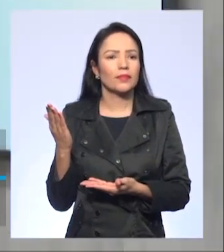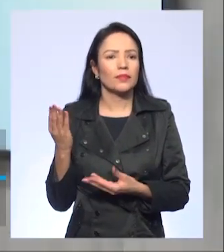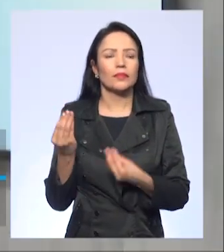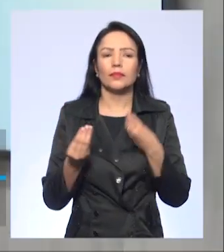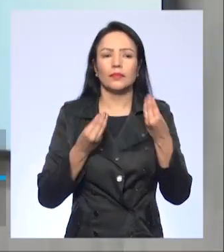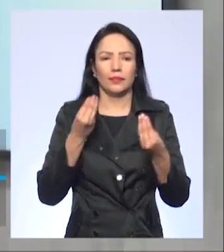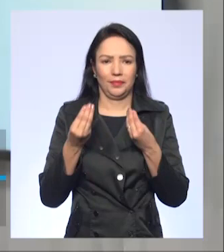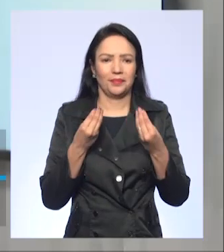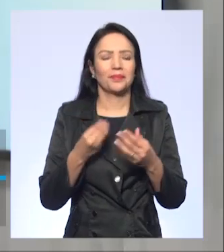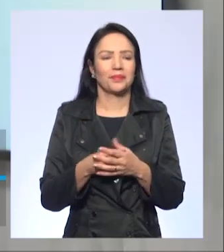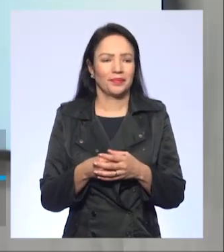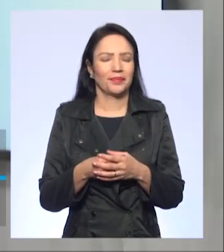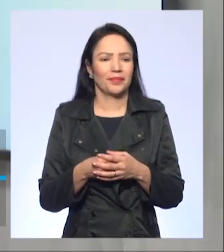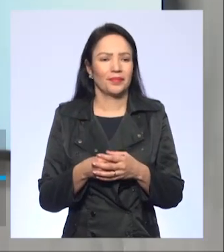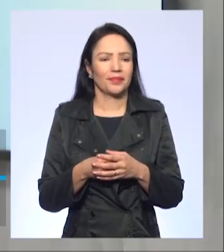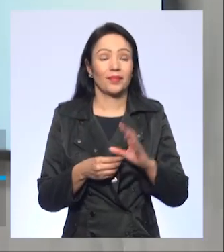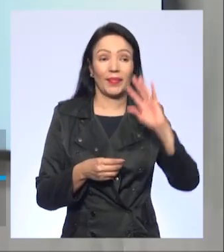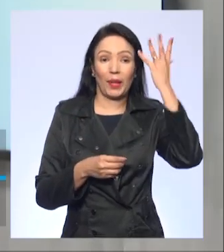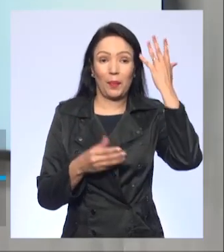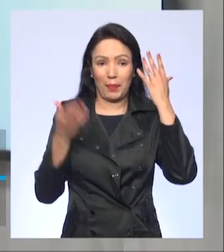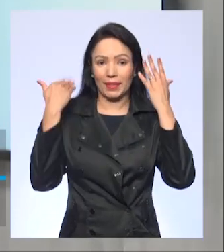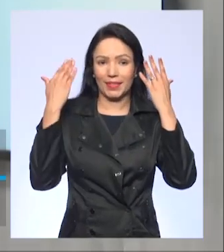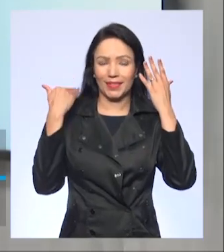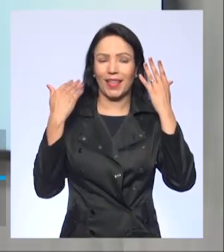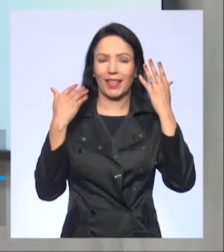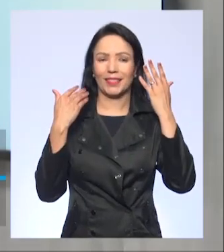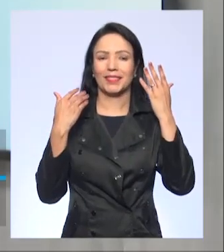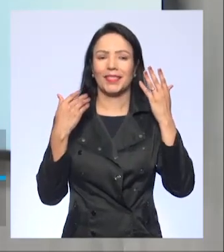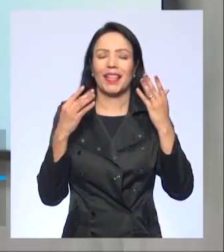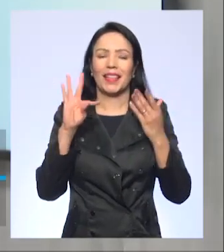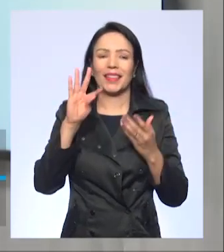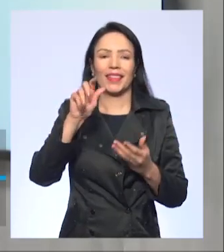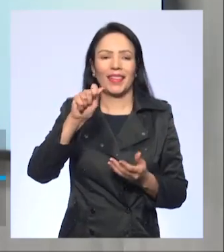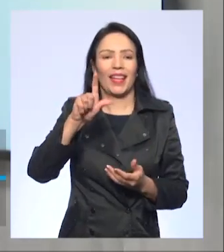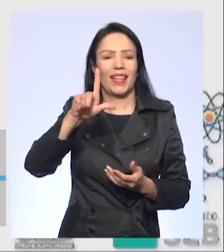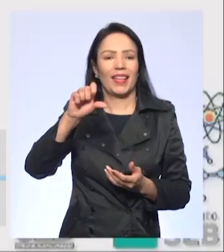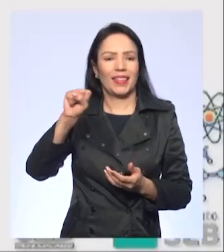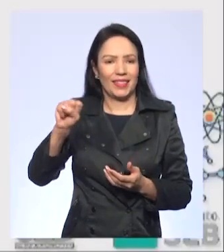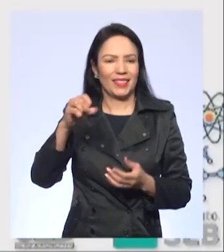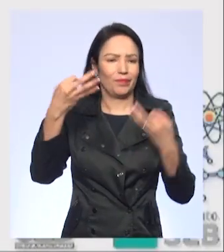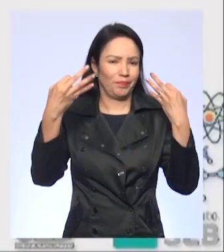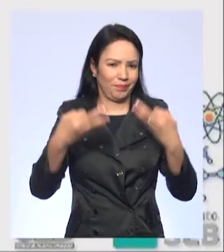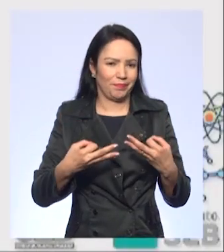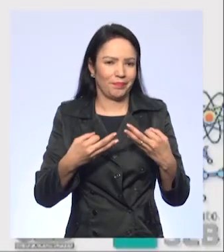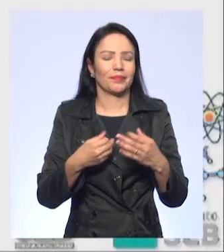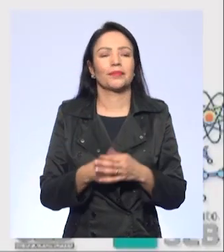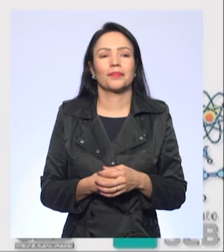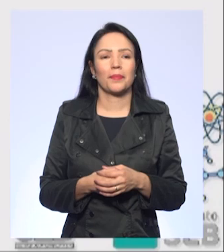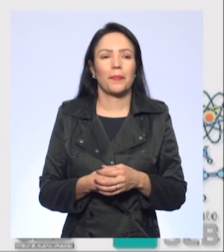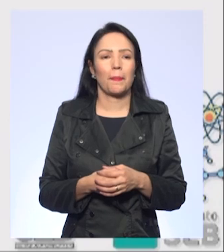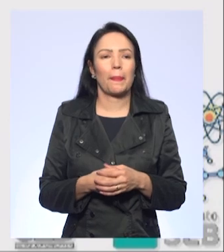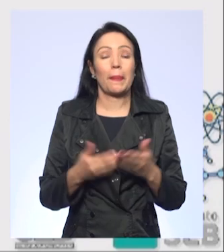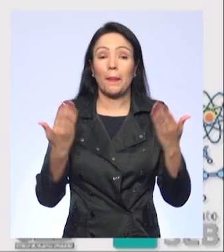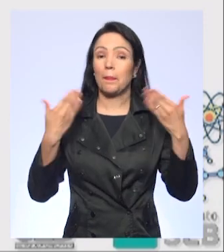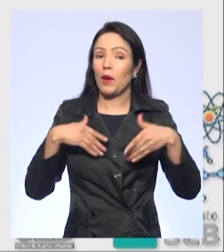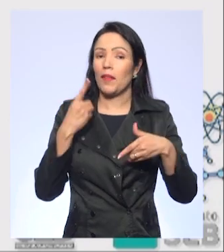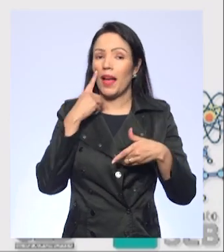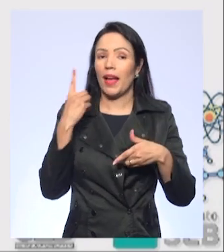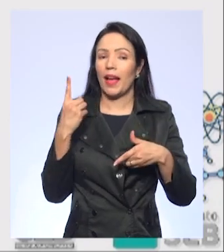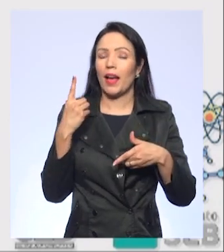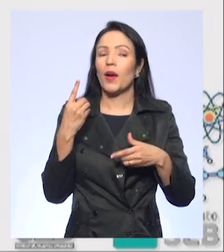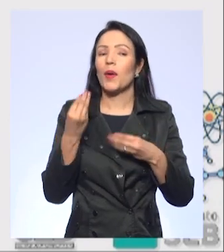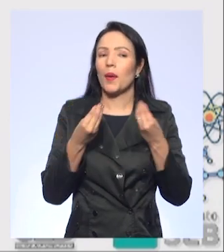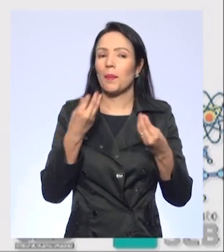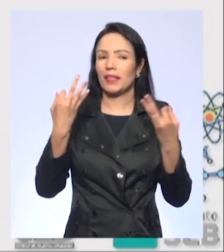de situação para mostrar que o Tales tinha razão. Vem para a tela com o Fredão aqui. Eu vou provar para vocês geometricamente que o